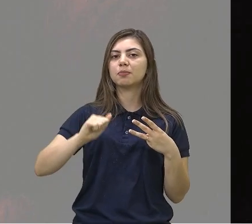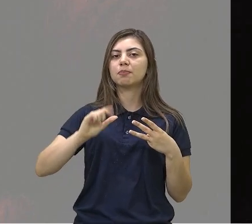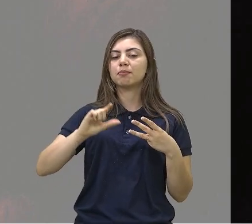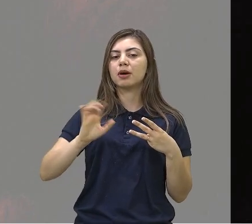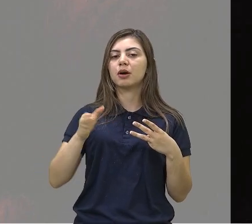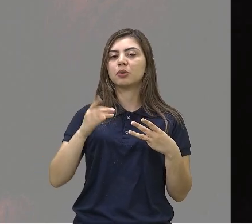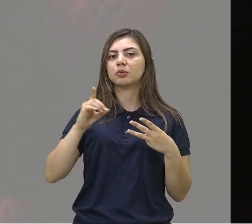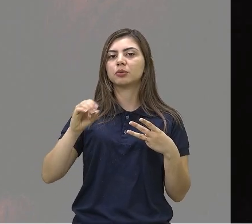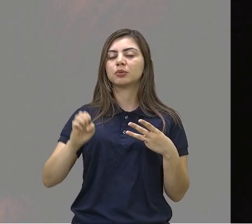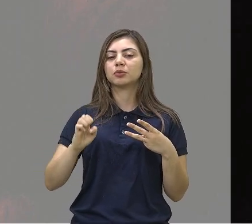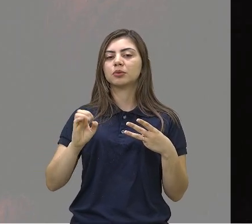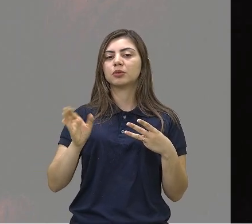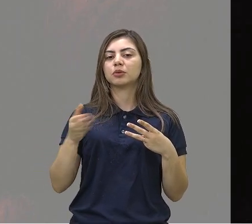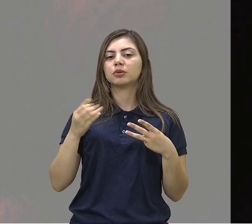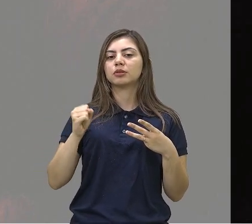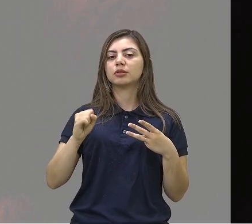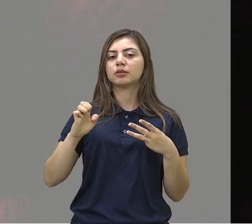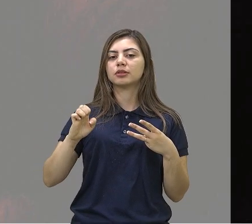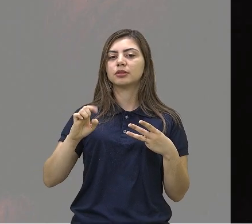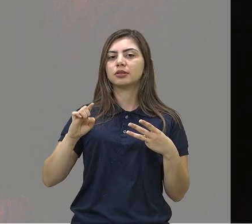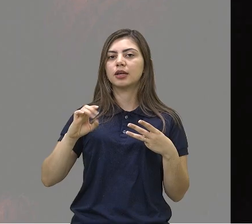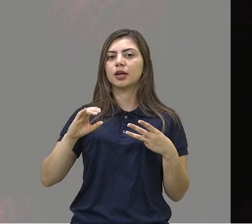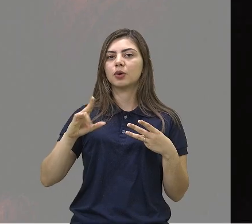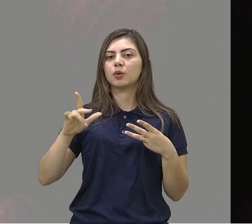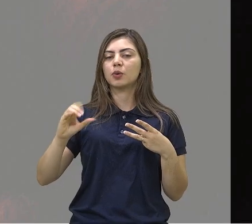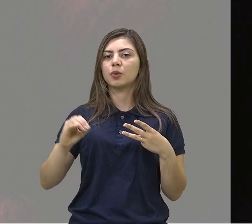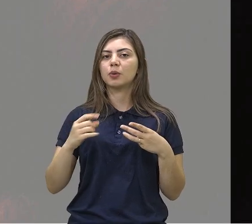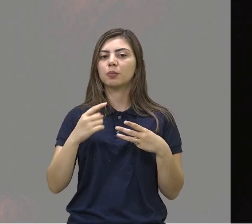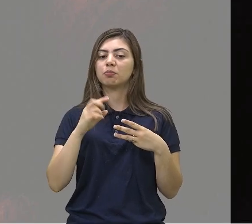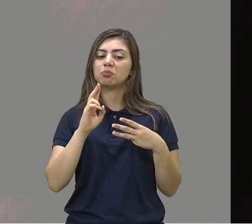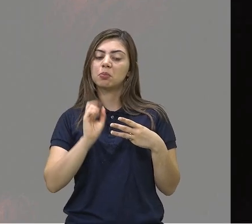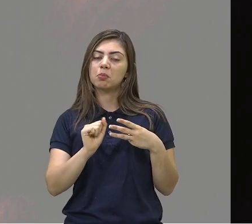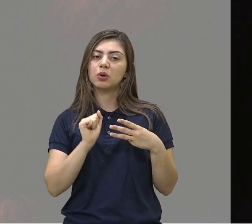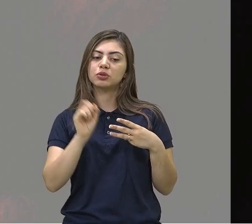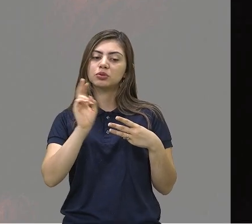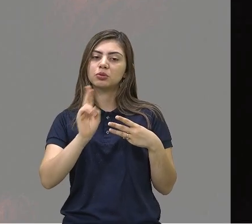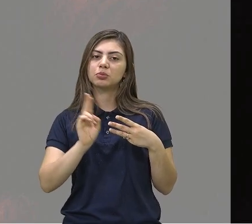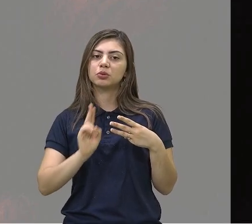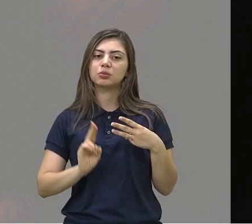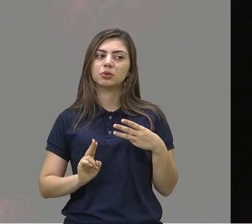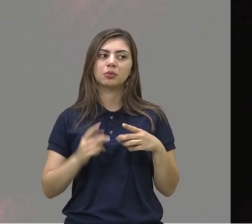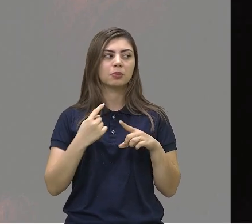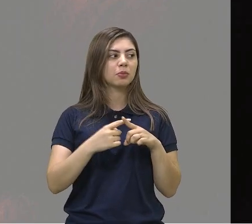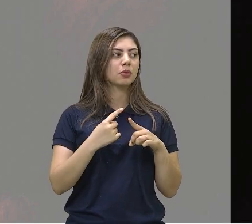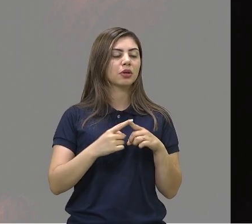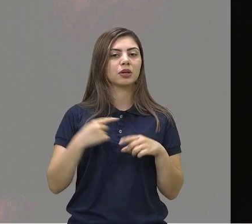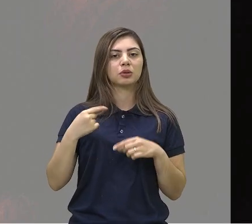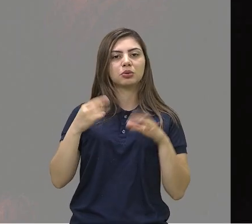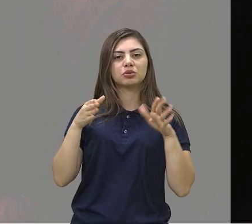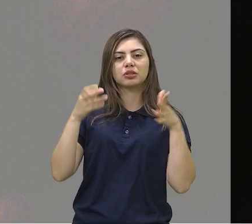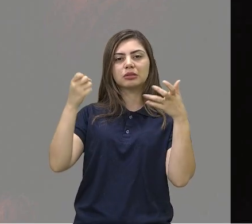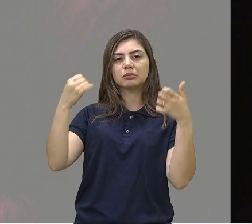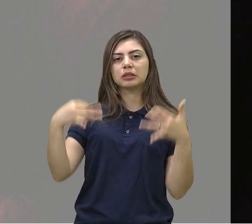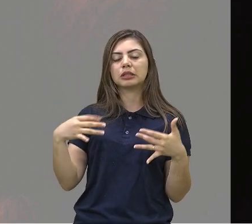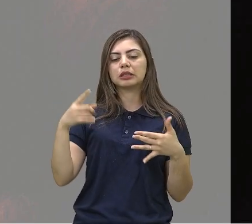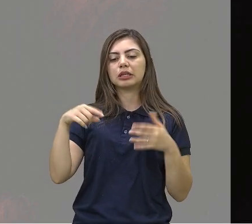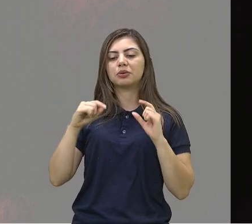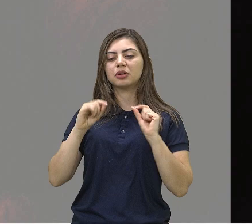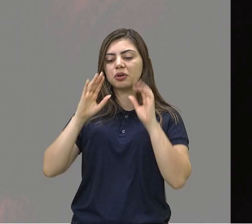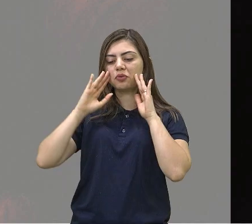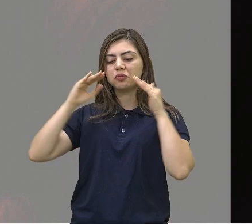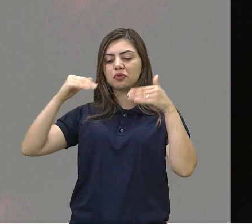Uma vez que aqui está retratando a questão do do culto do eu, onde tem